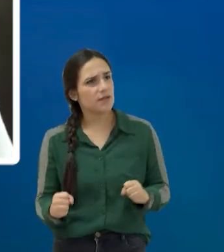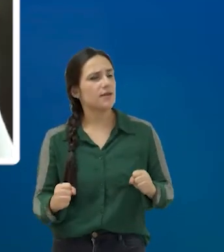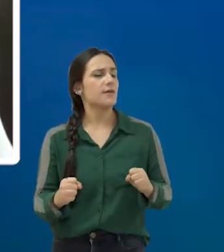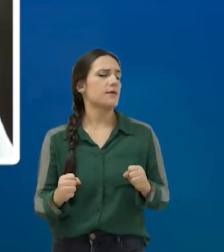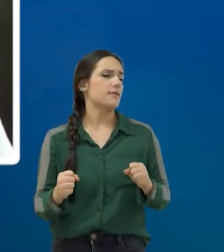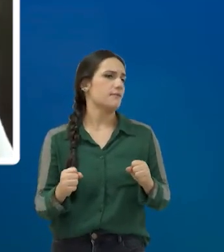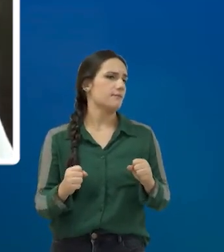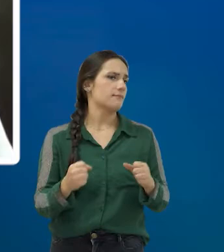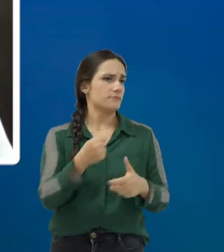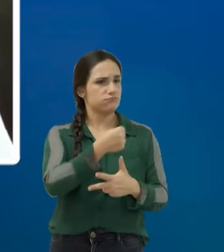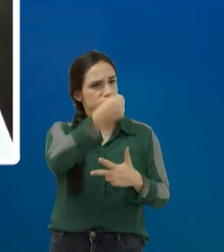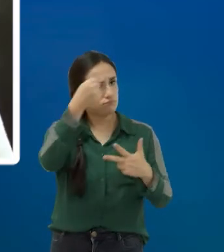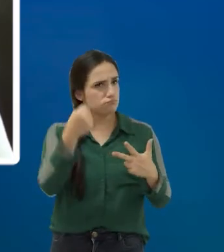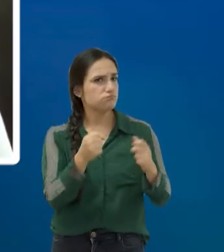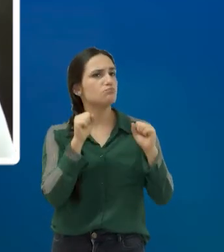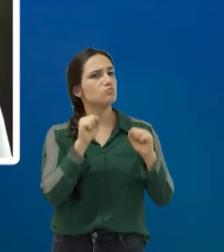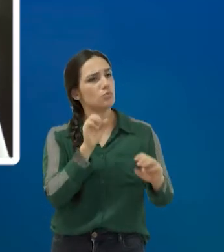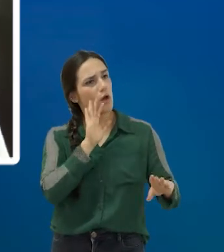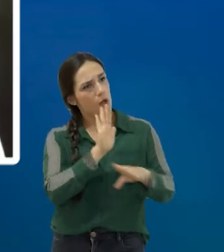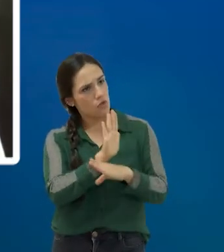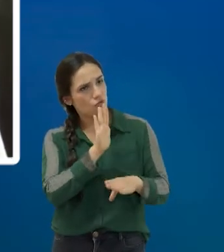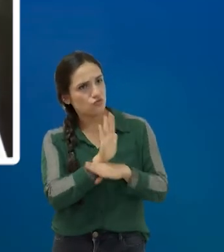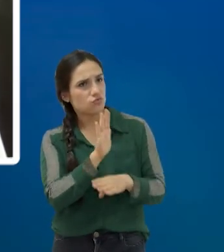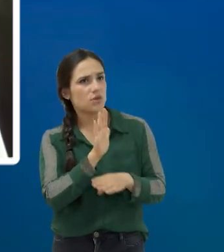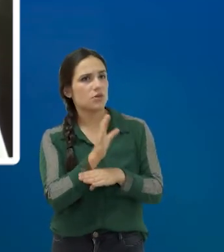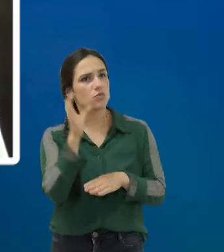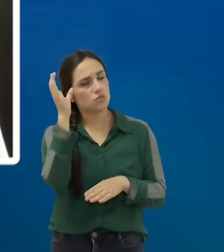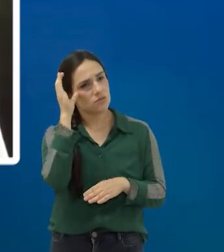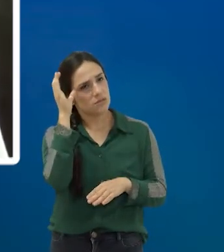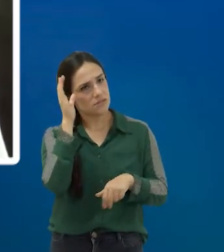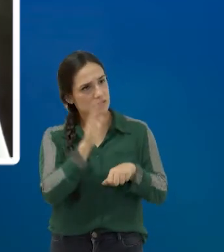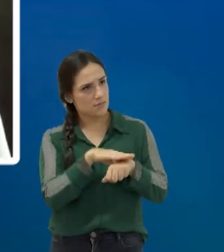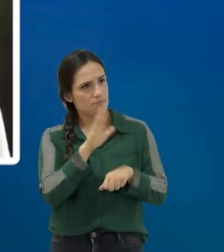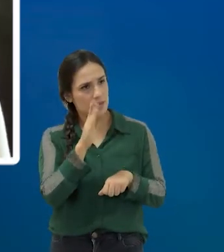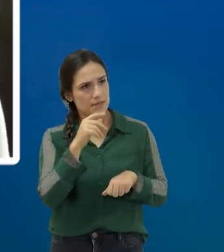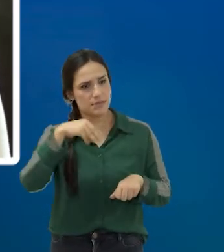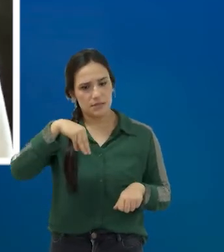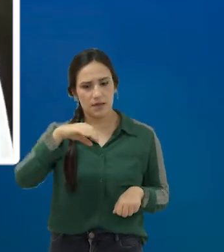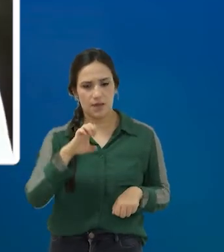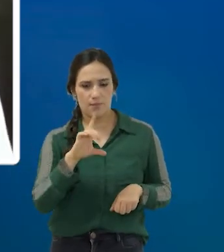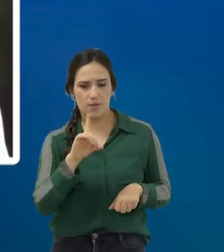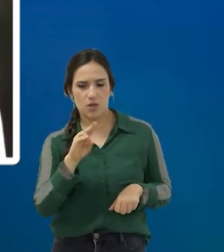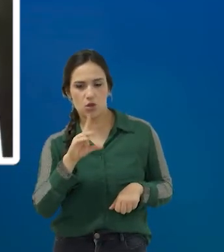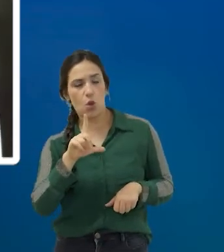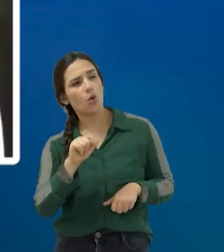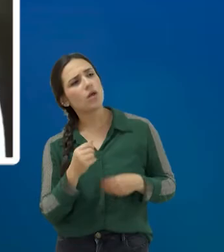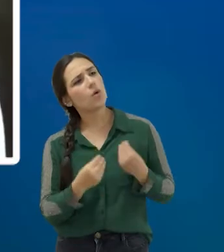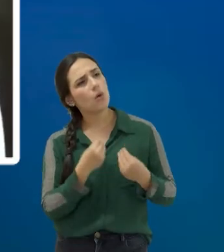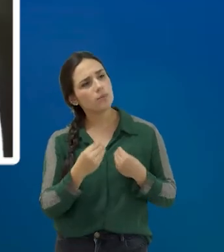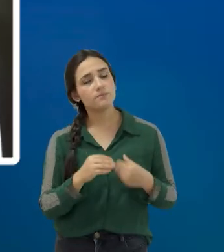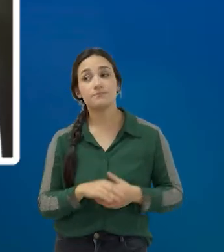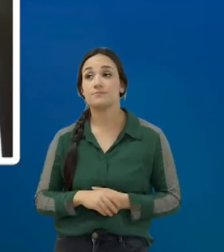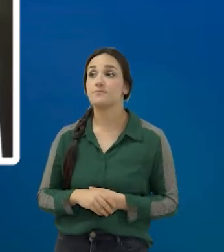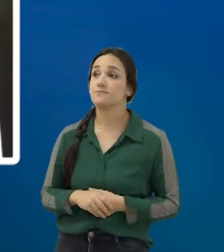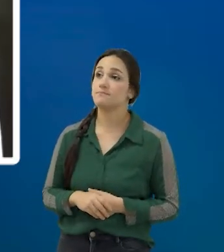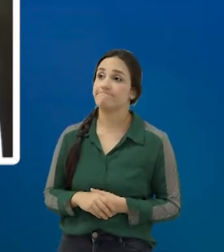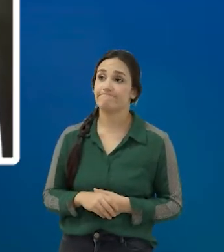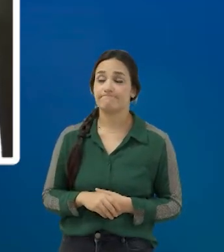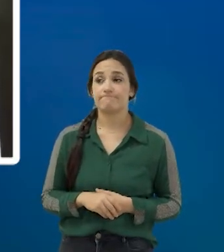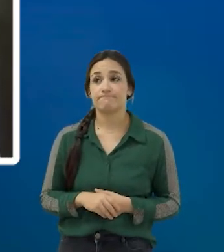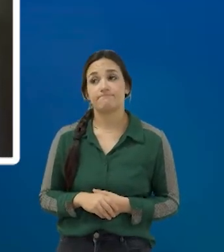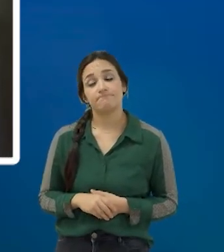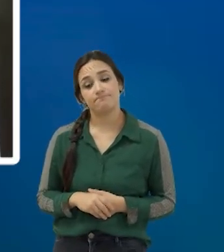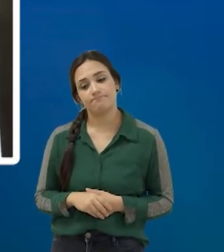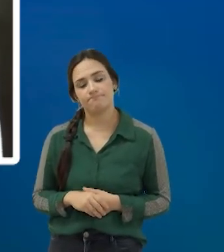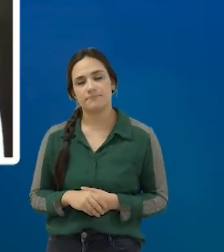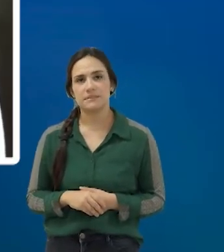contribuindo para ajudar nessa campanha de doação de medula óssea? Olha, então,